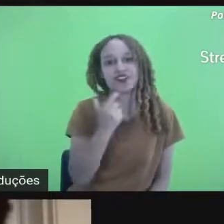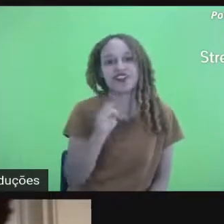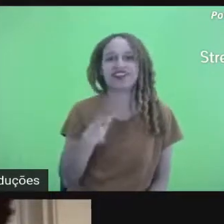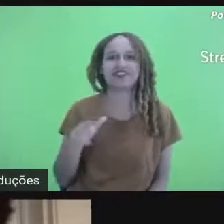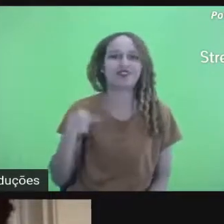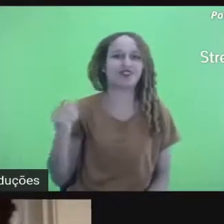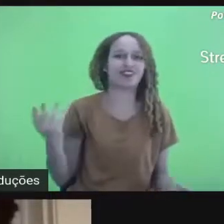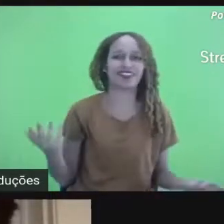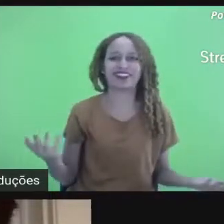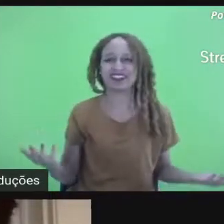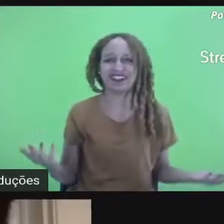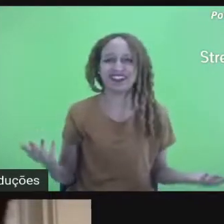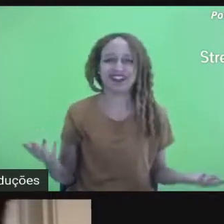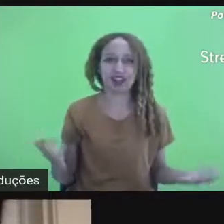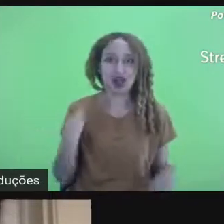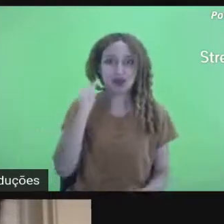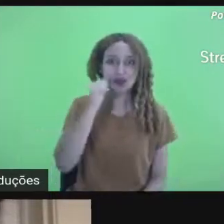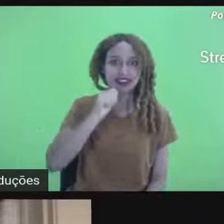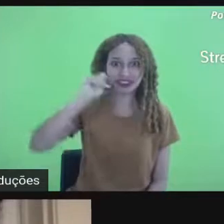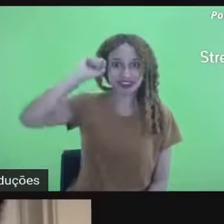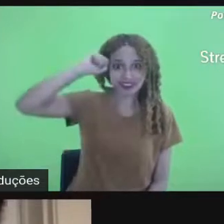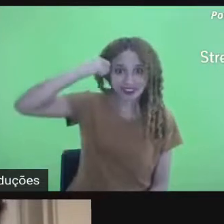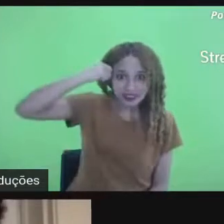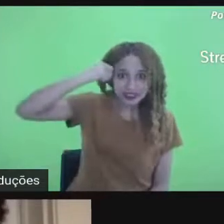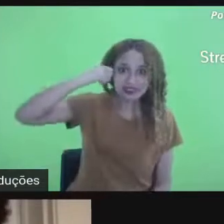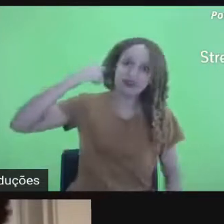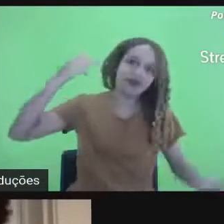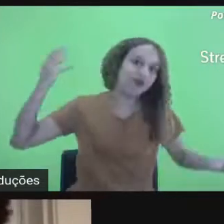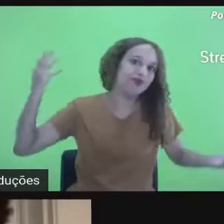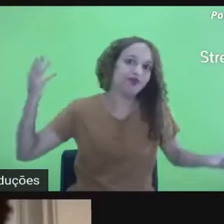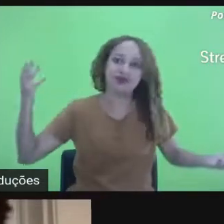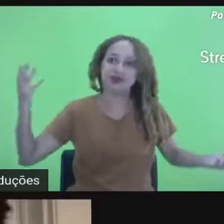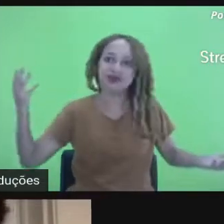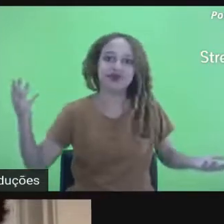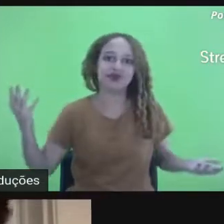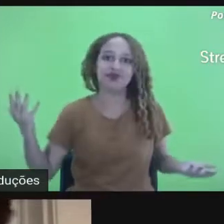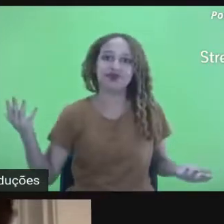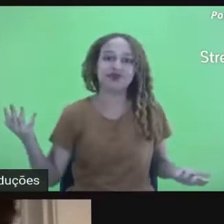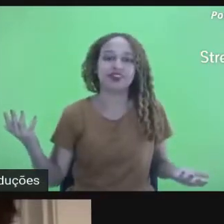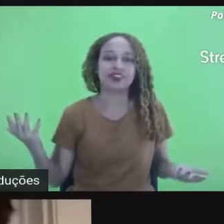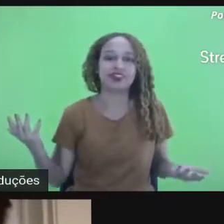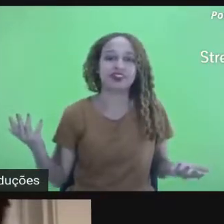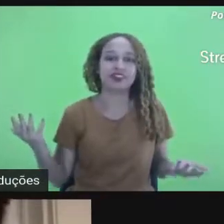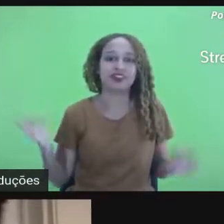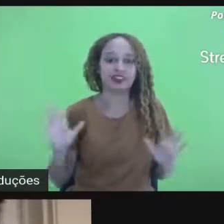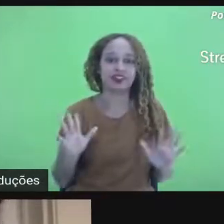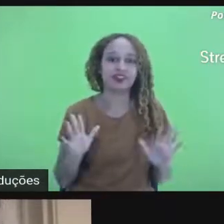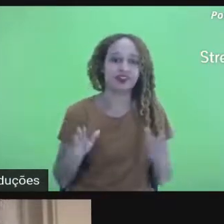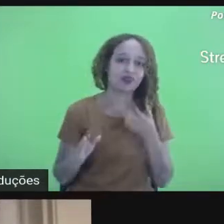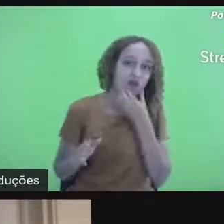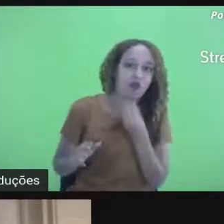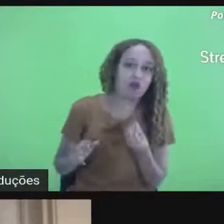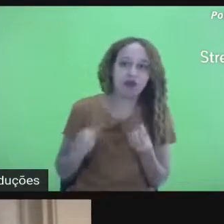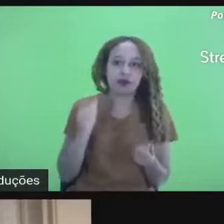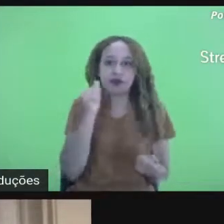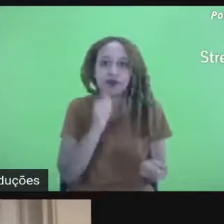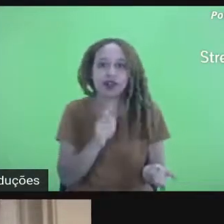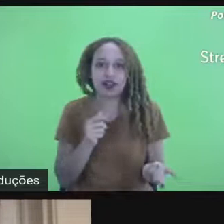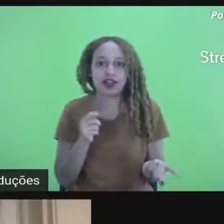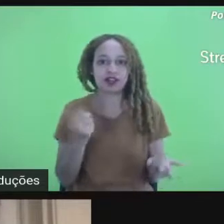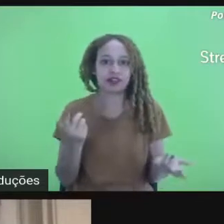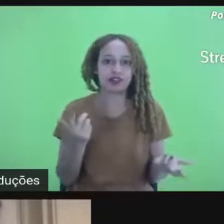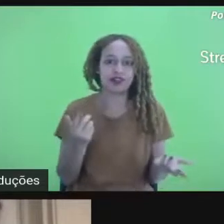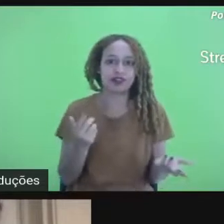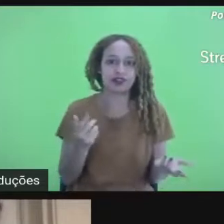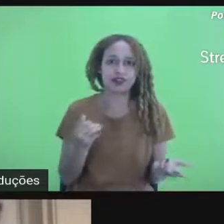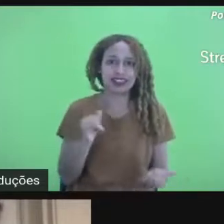a figura do preto, do negro, enquanto tanto na figura masculina quanto na feminina. E a mulher, mais